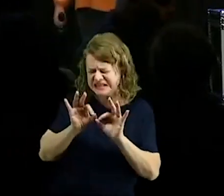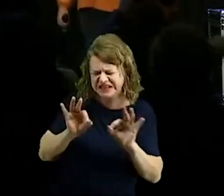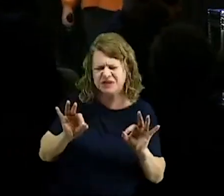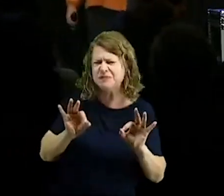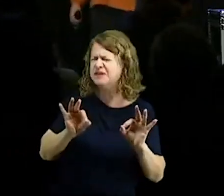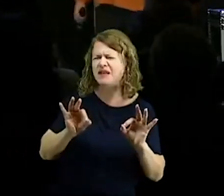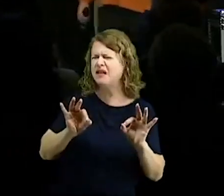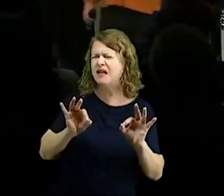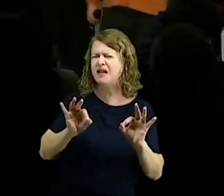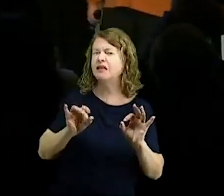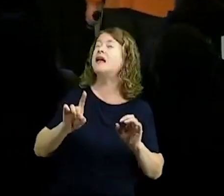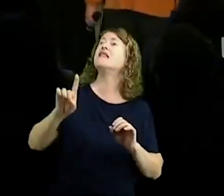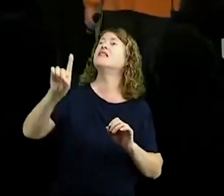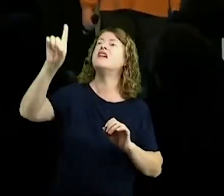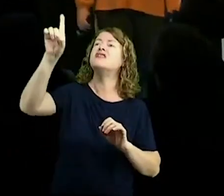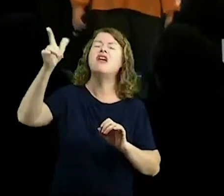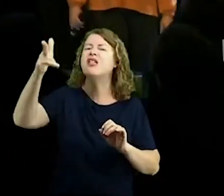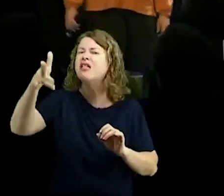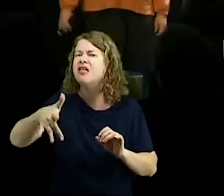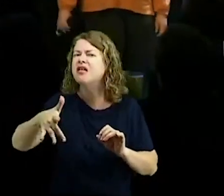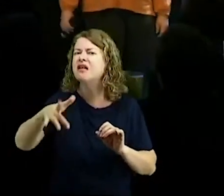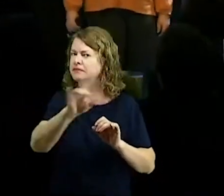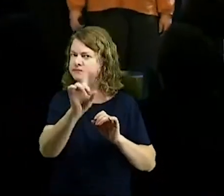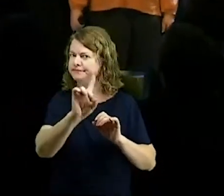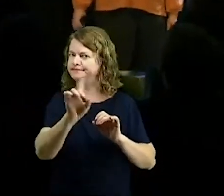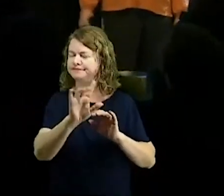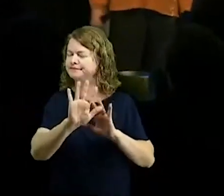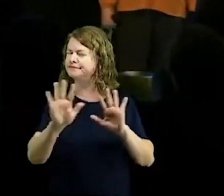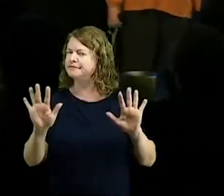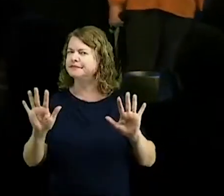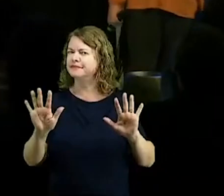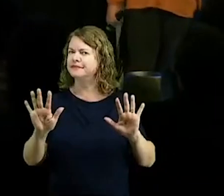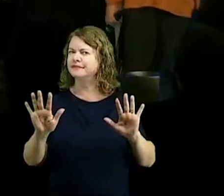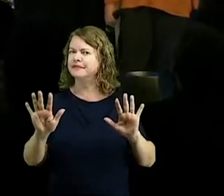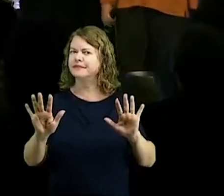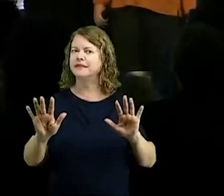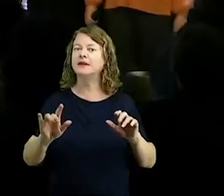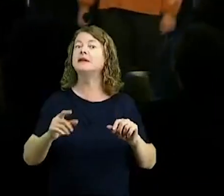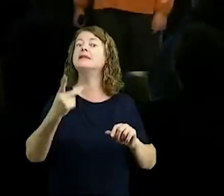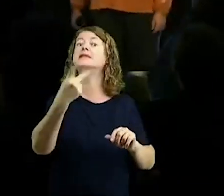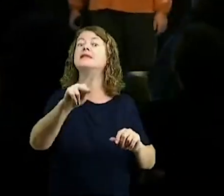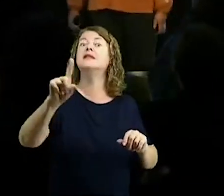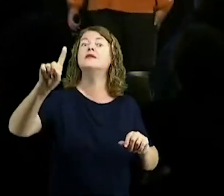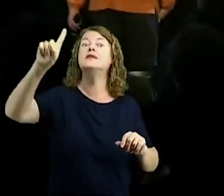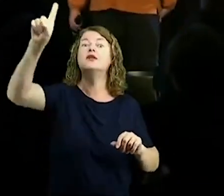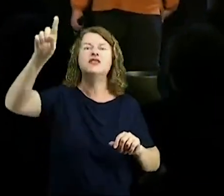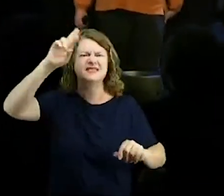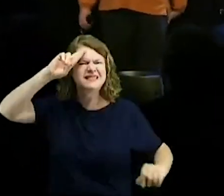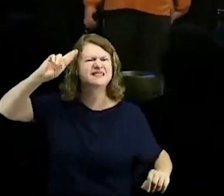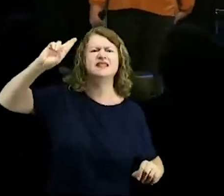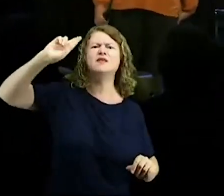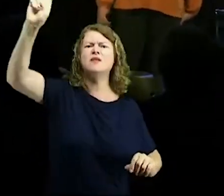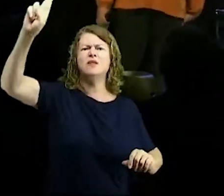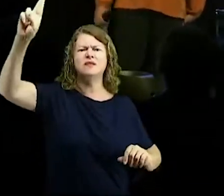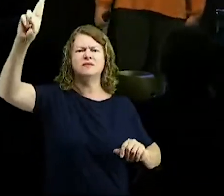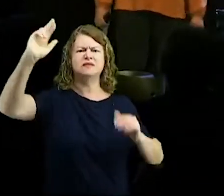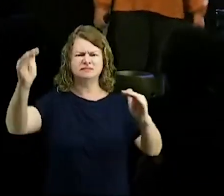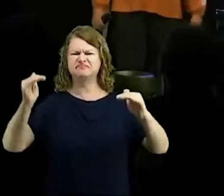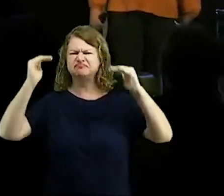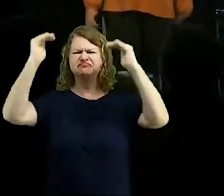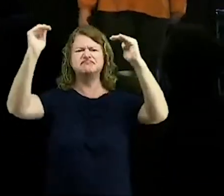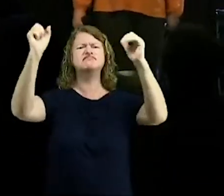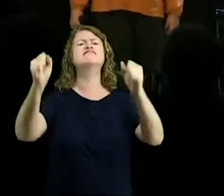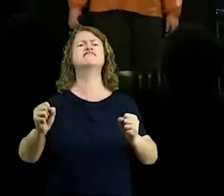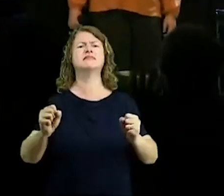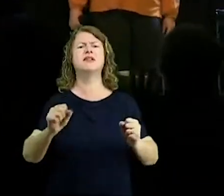um deusinho, não é um Deus pequenininho. O teu Deus é o Senhor.